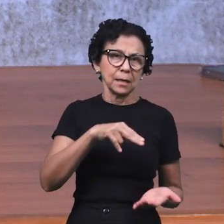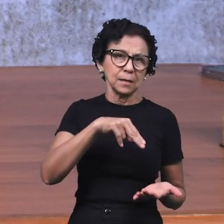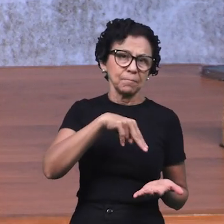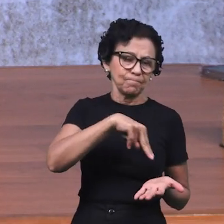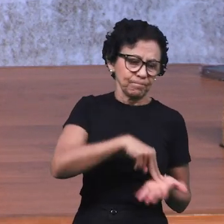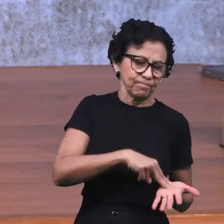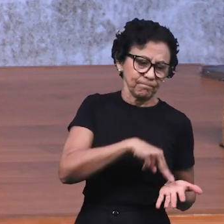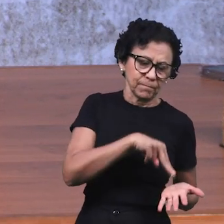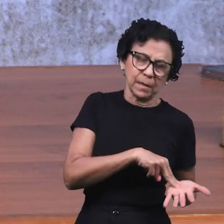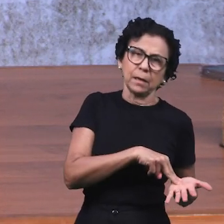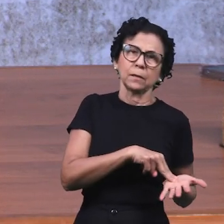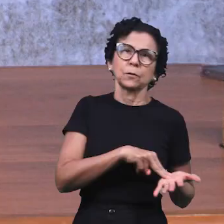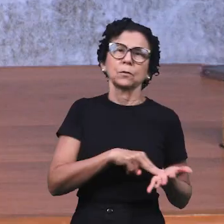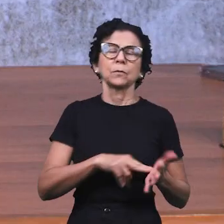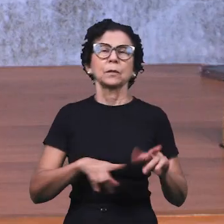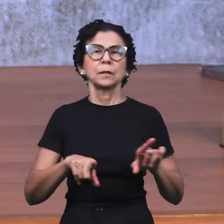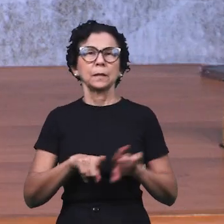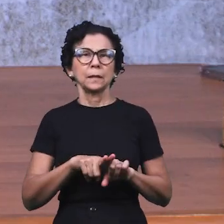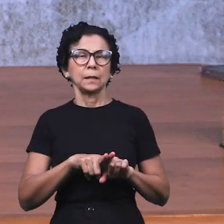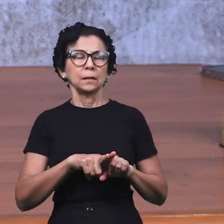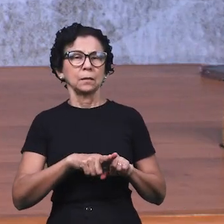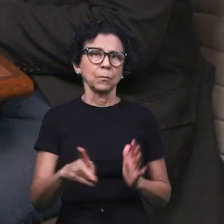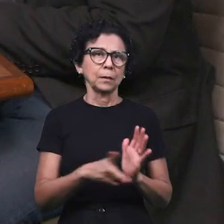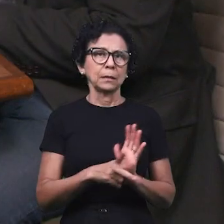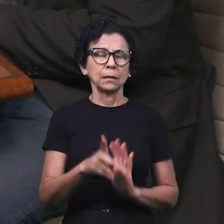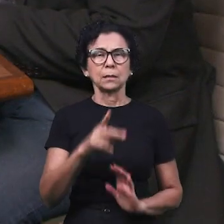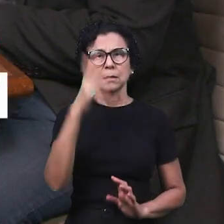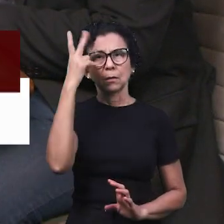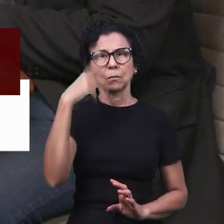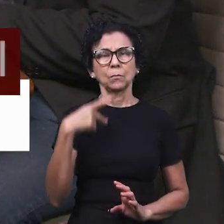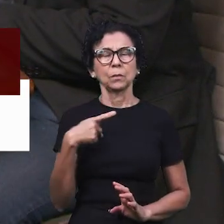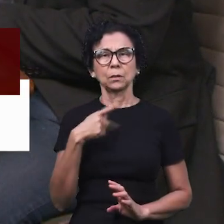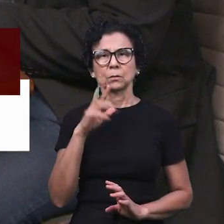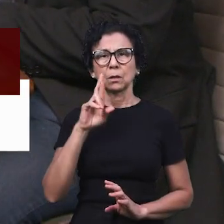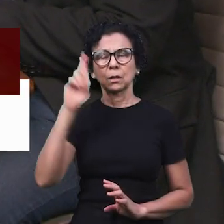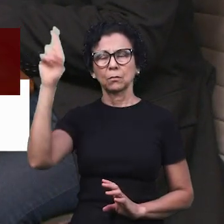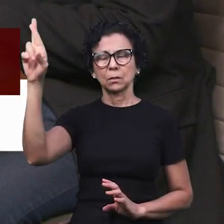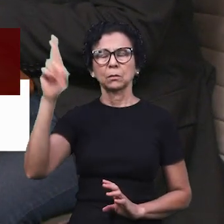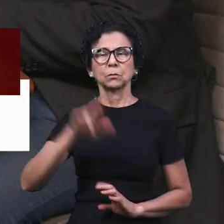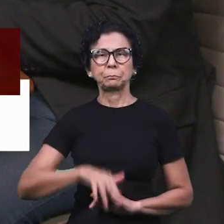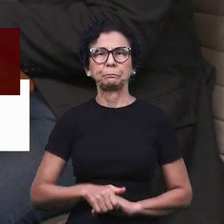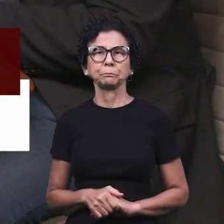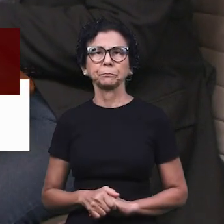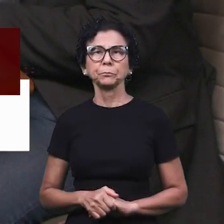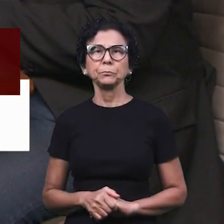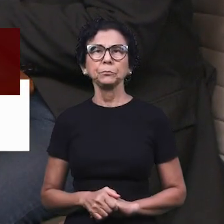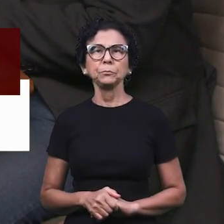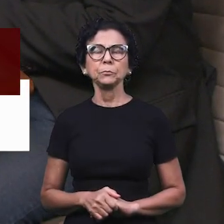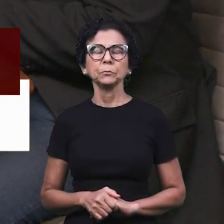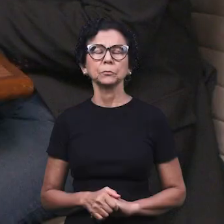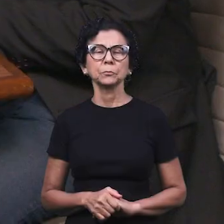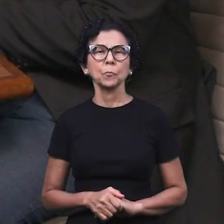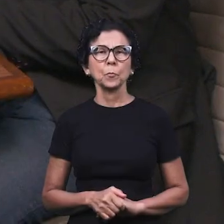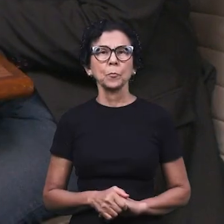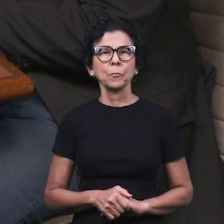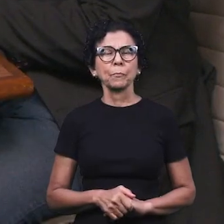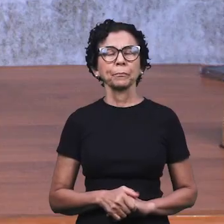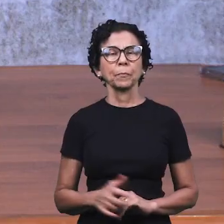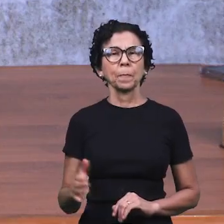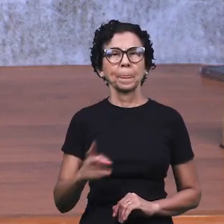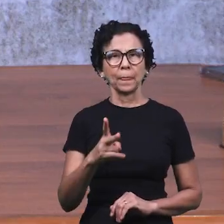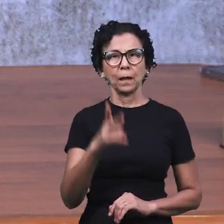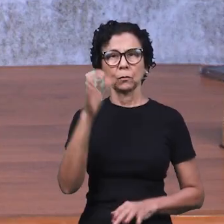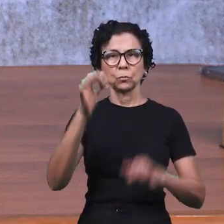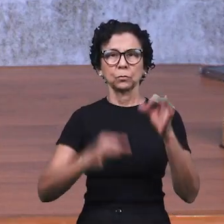de Jerubaal, veio sobre eles. Vamos ler, irmãos, o capítulo 10, Juízes, capítulo